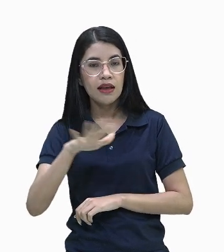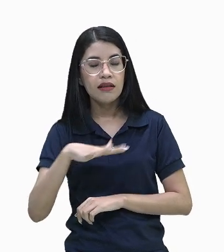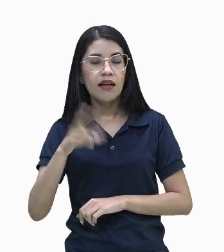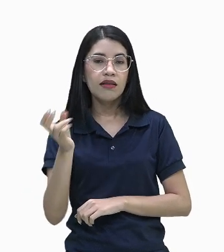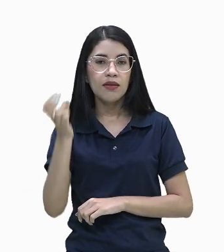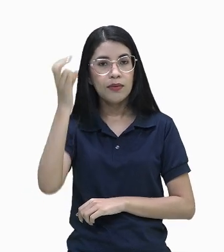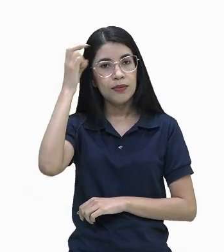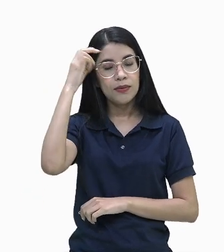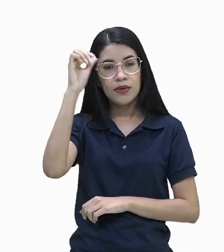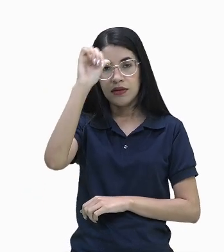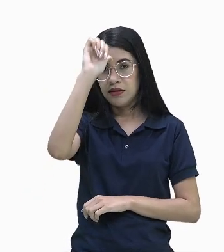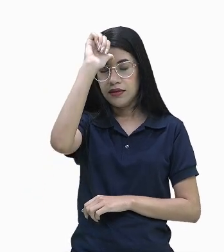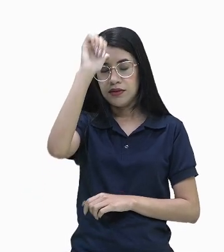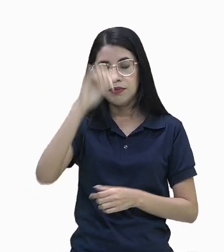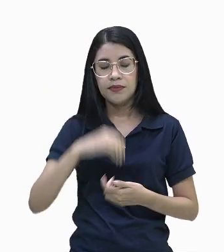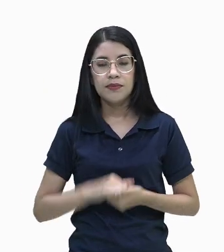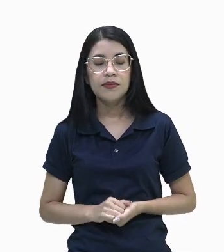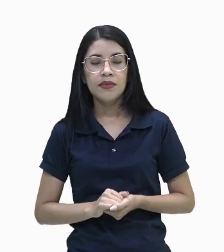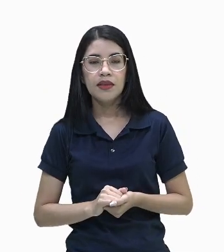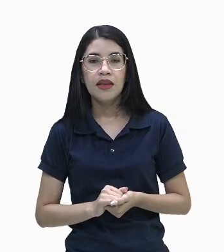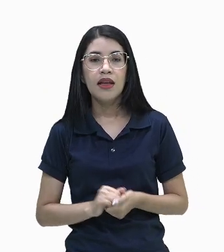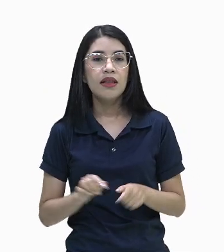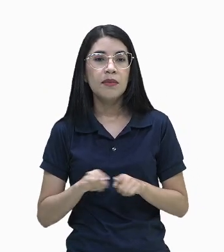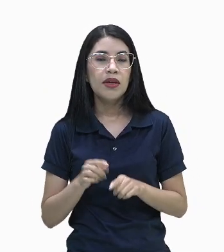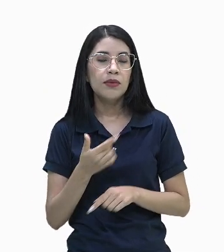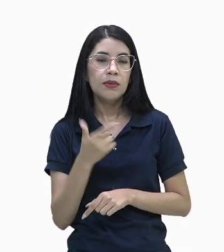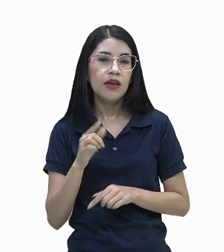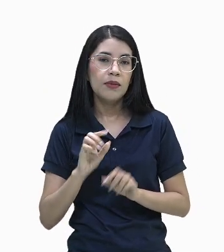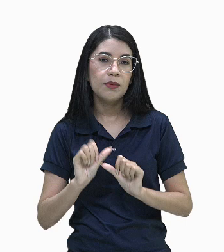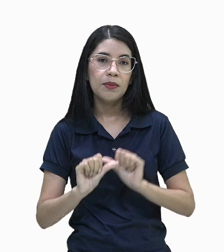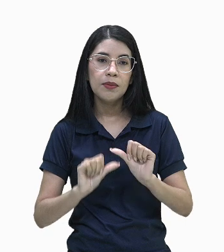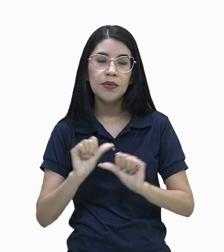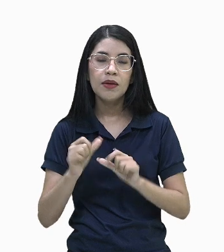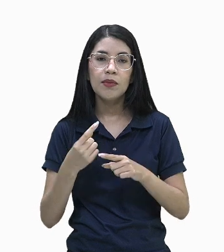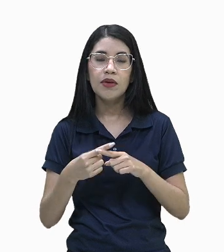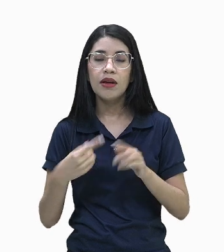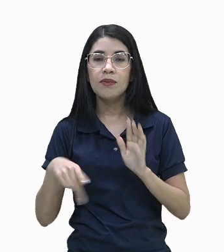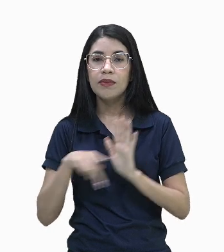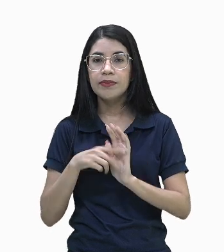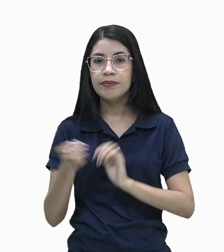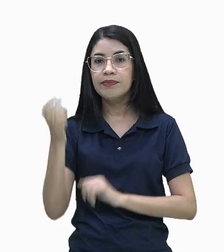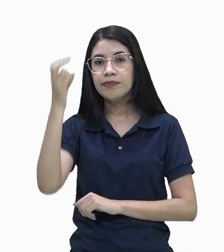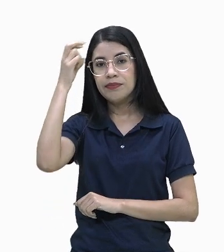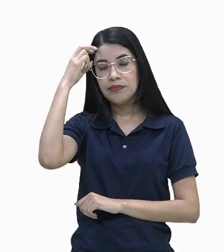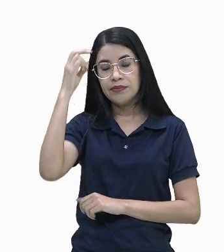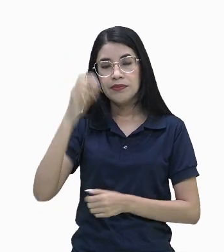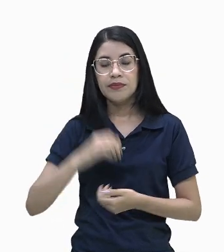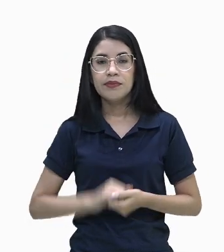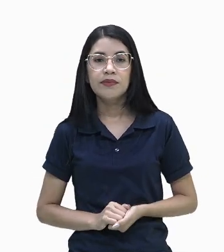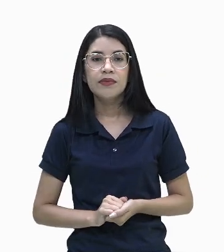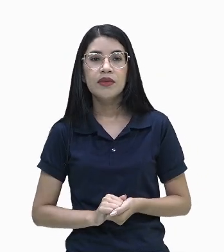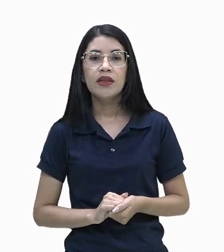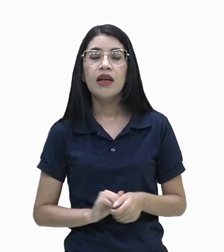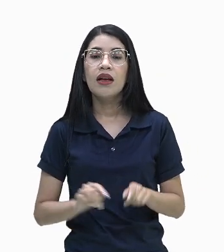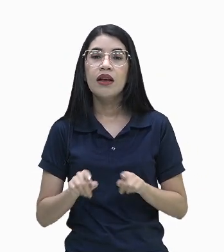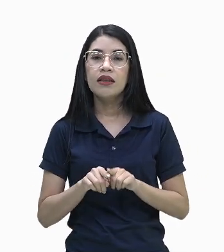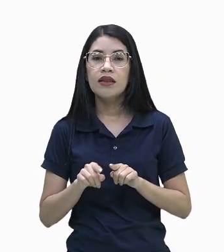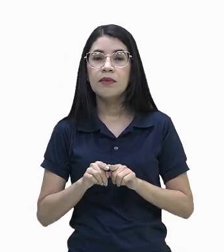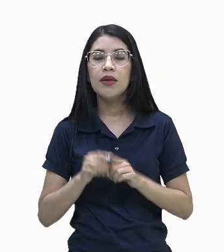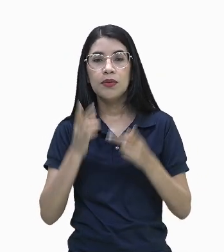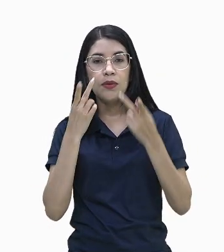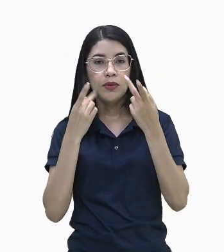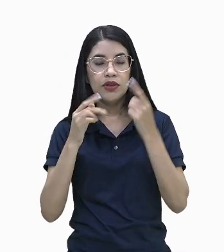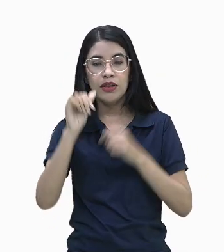cultura. E eles quase não vão mudar, porque é a questão cultural. Além de recreativo, o teatro